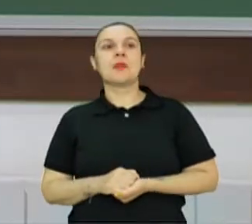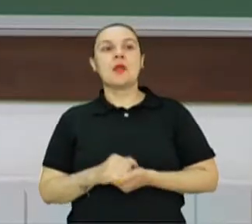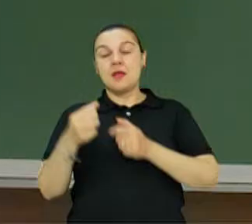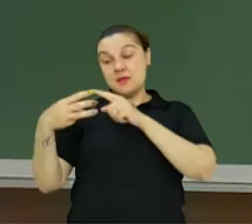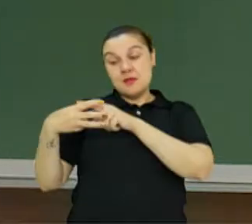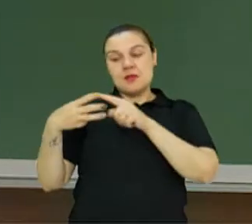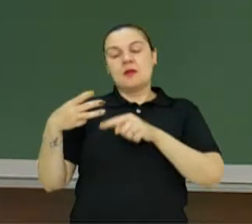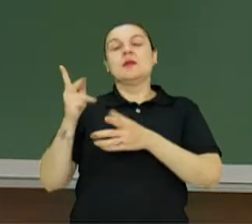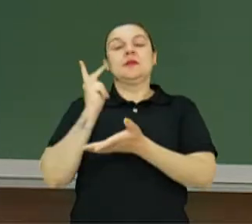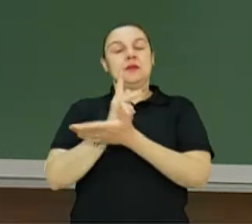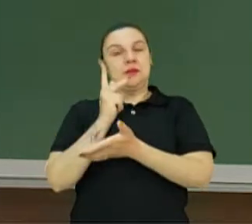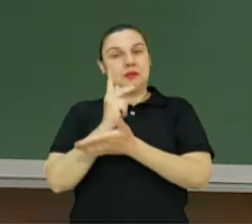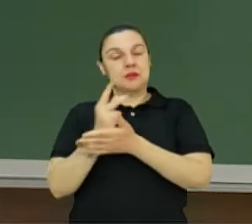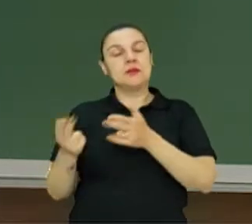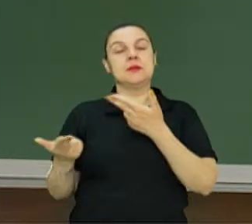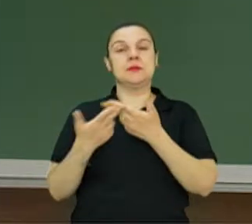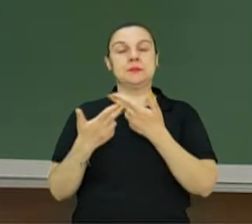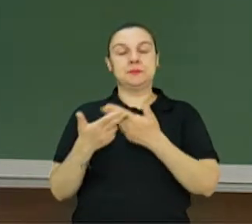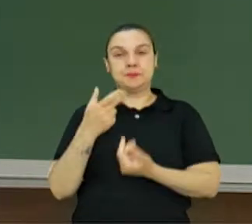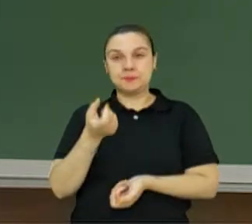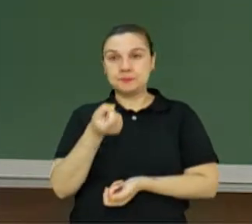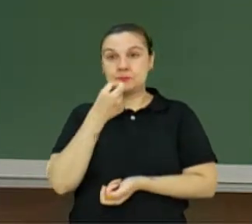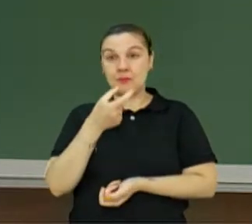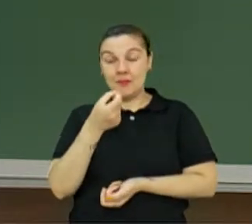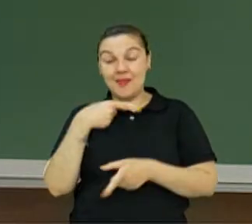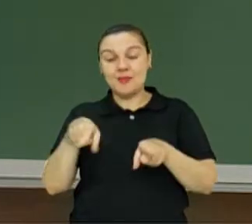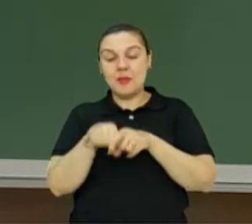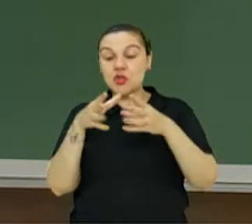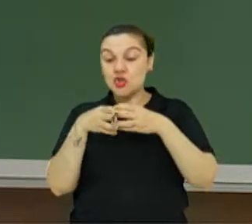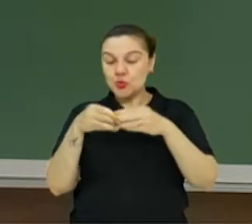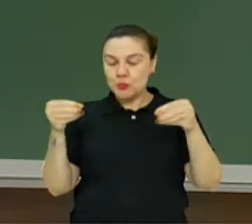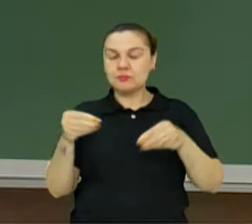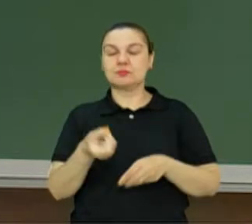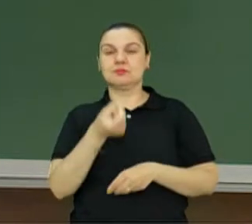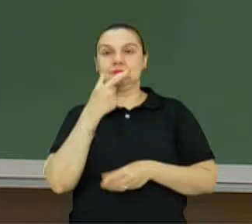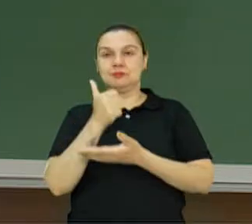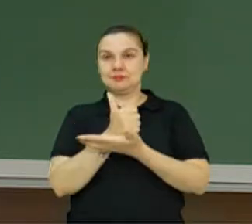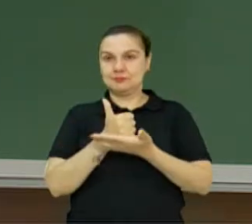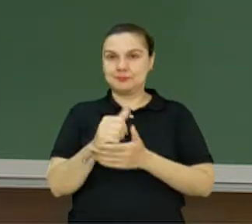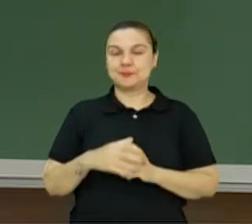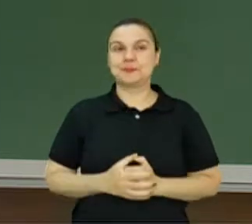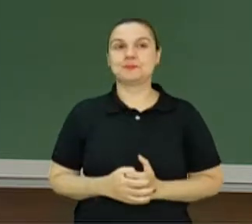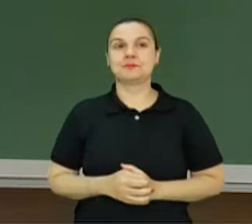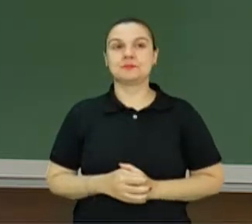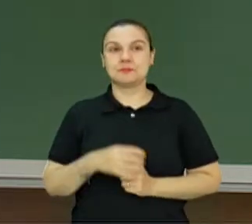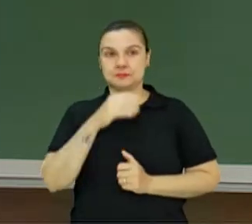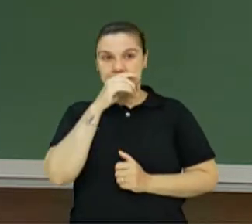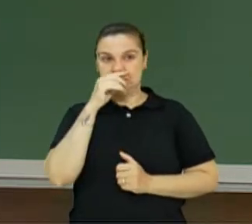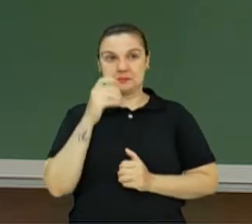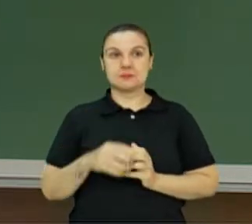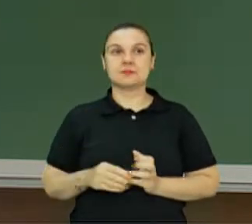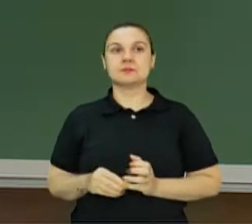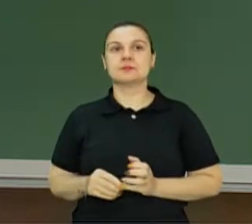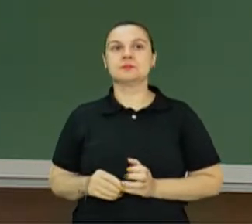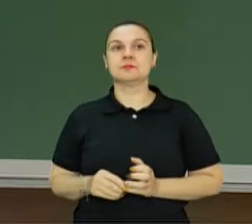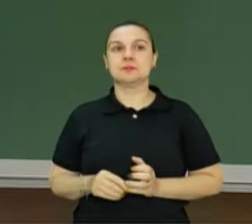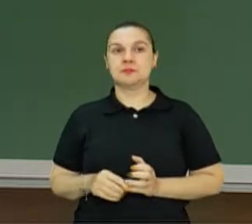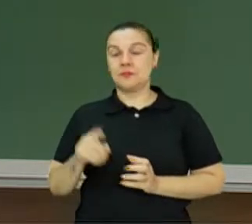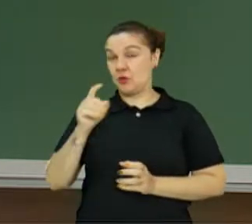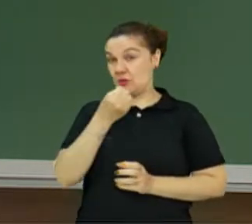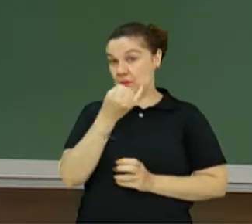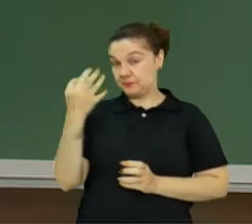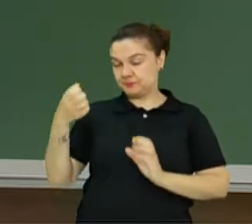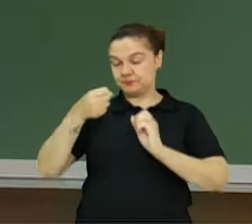essas doenças vão ser tratadas e curadas também, tá? Com os antibióticos. Então, vamos conhecer aí as